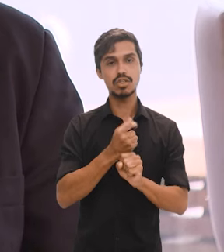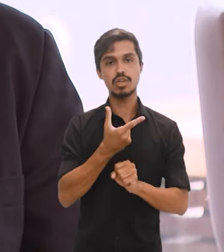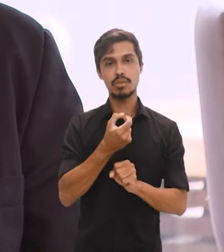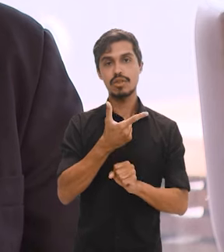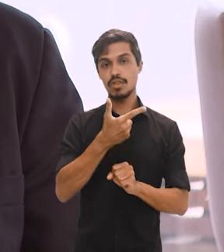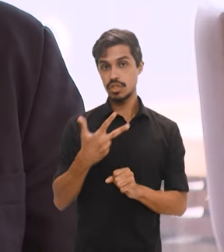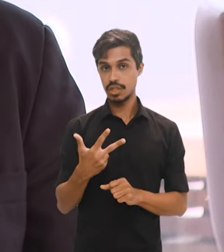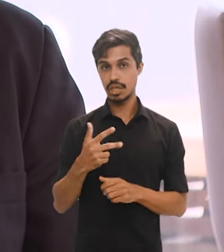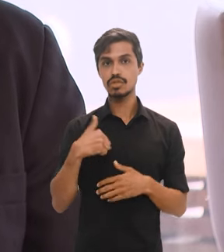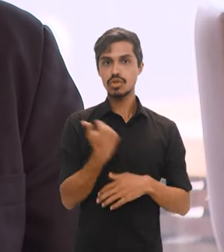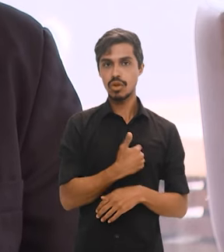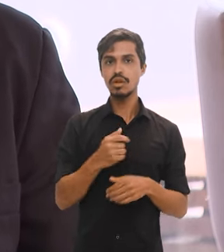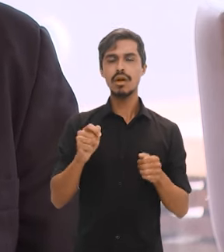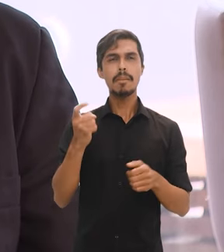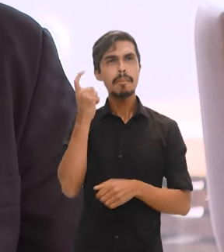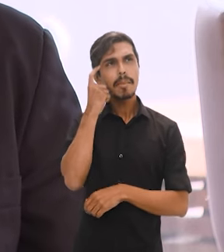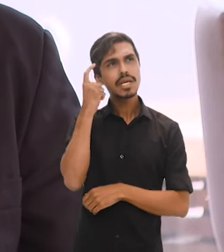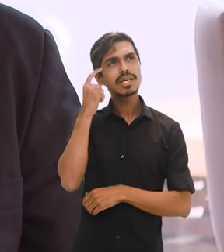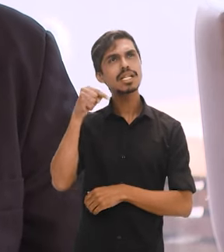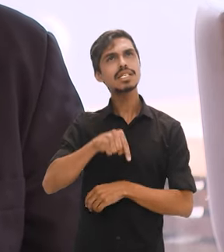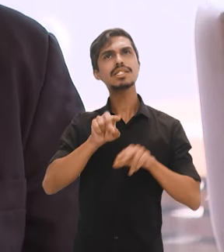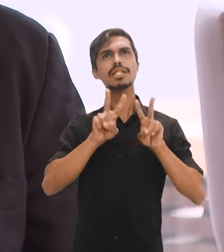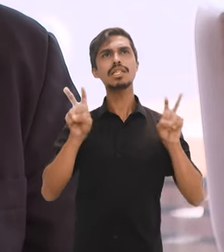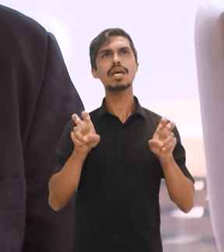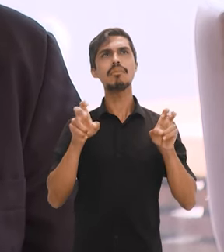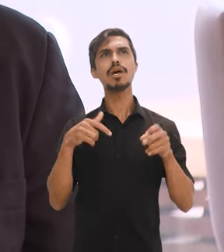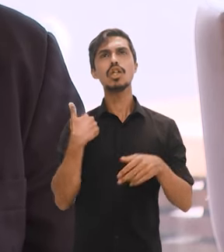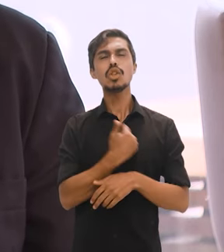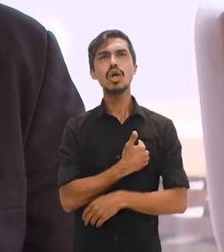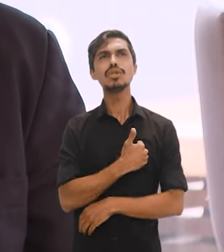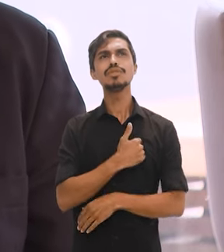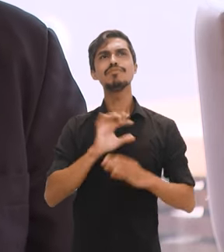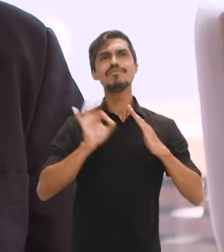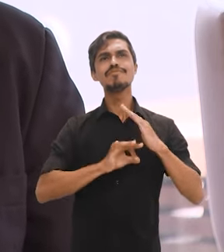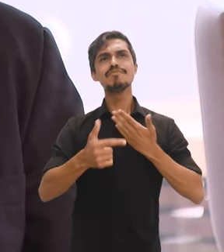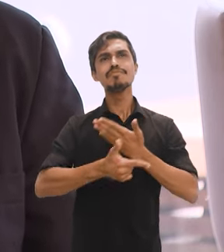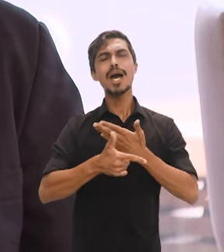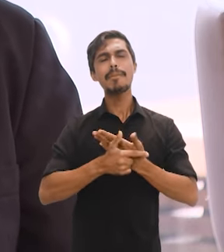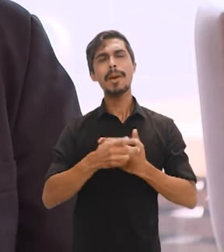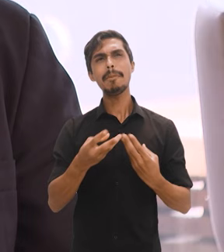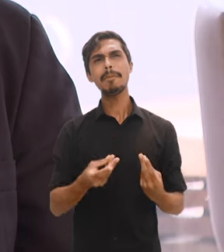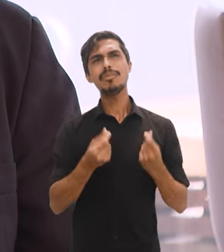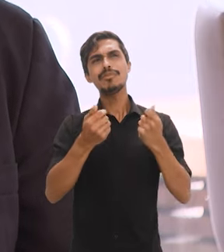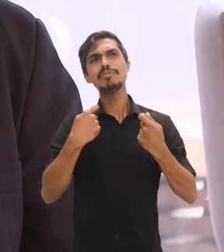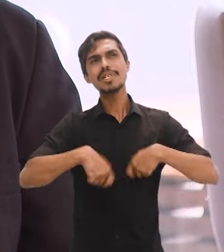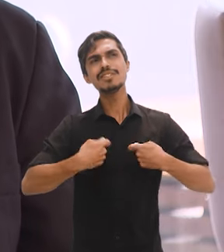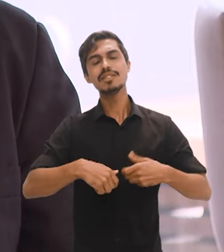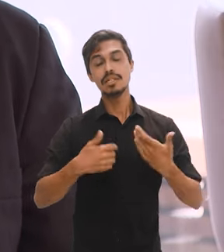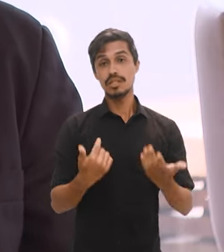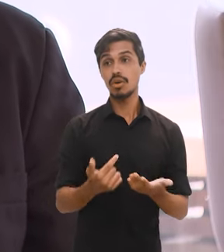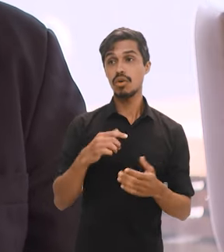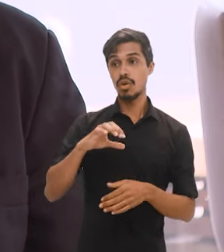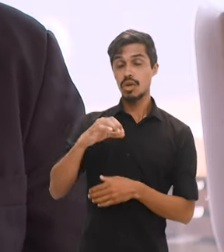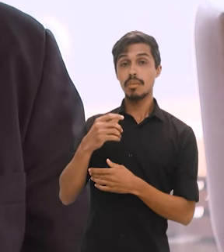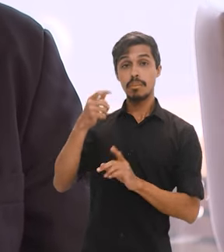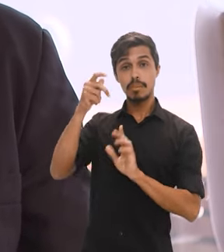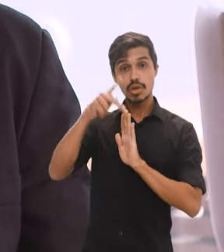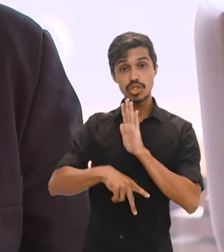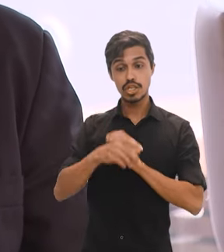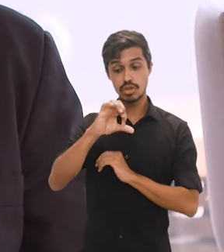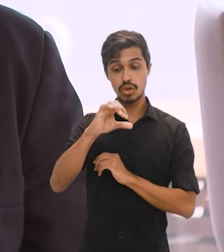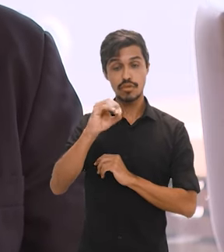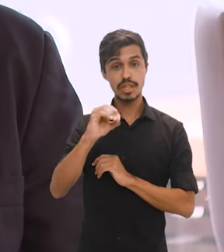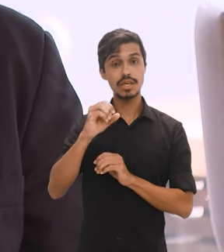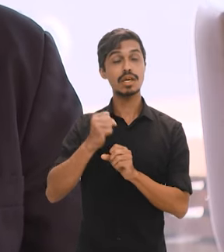2023, um repensar sobre o papel do IBGE. E por isso nós temos um projeto IBGE há 90 anos, que será